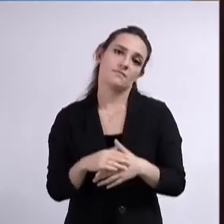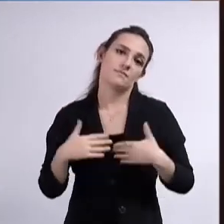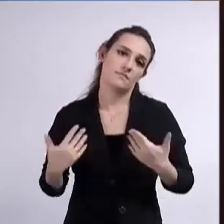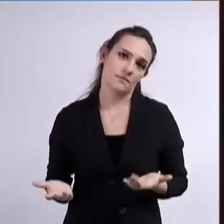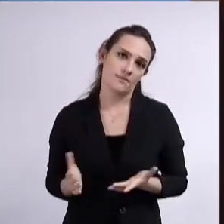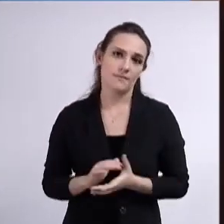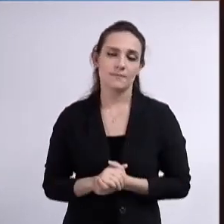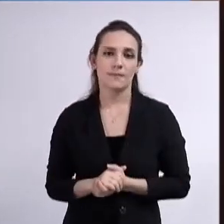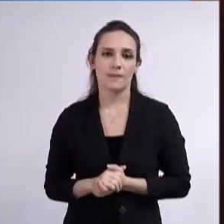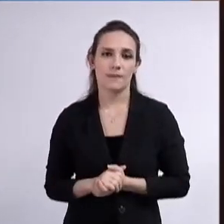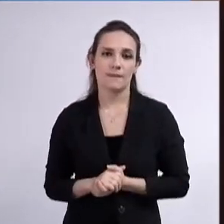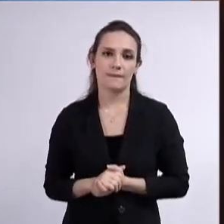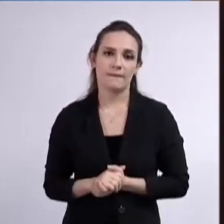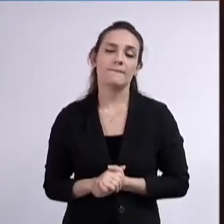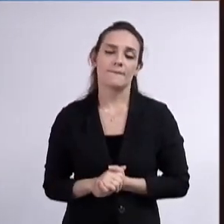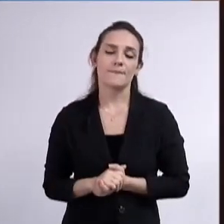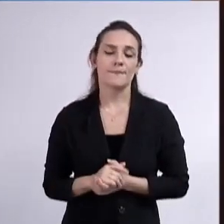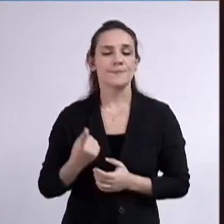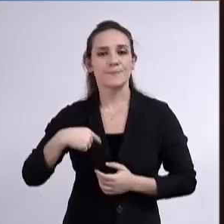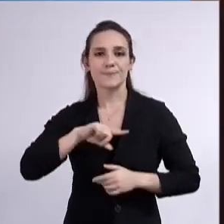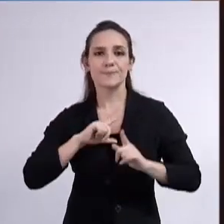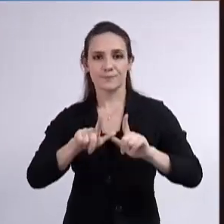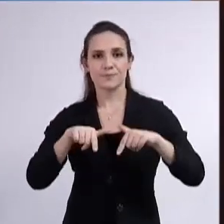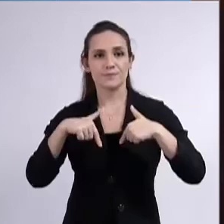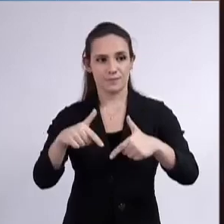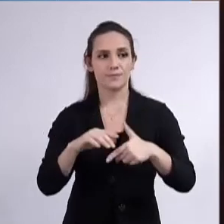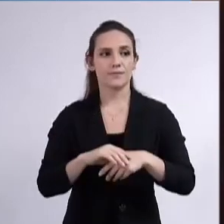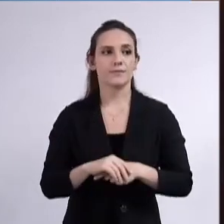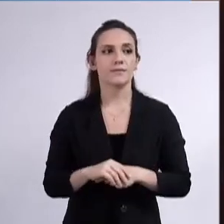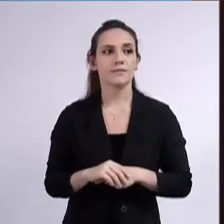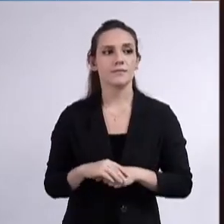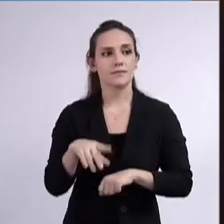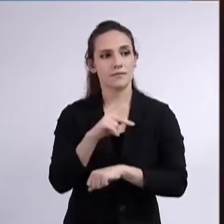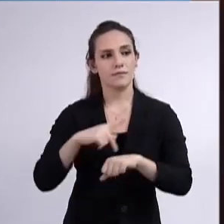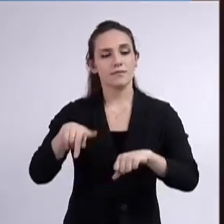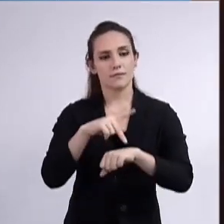certeza vamos lutar para que possamos ter um